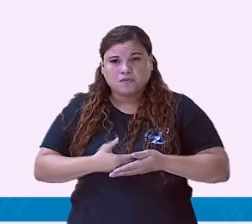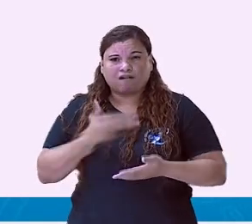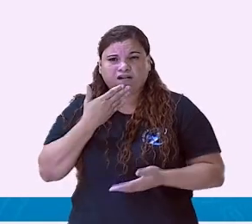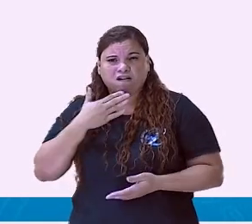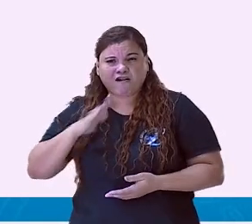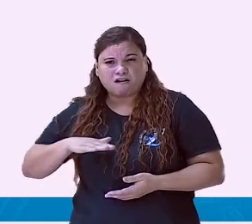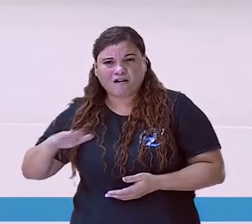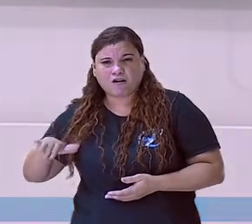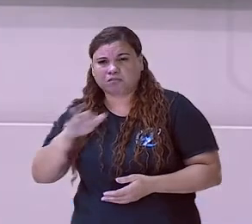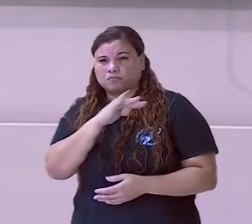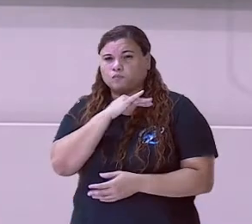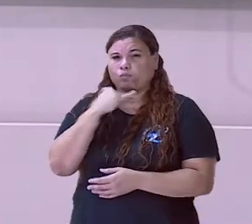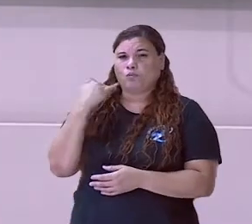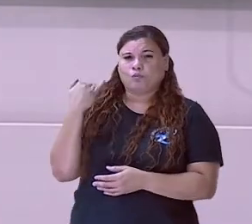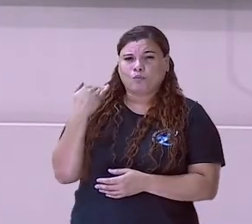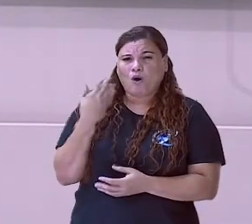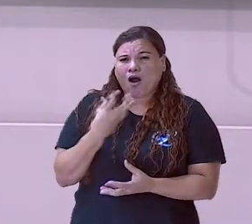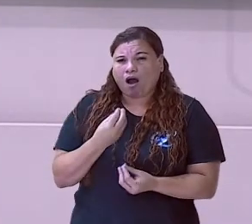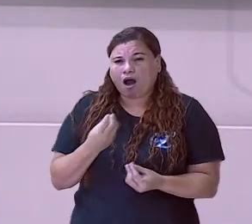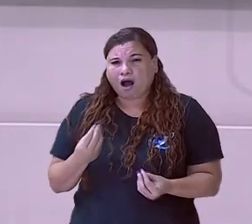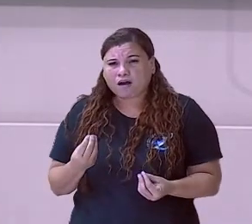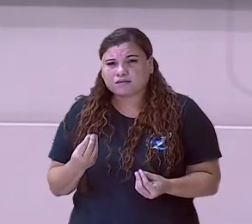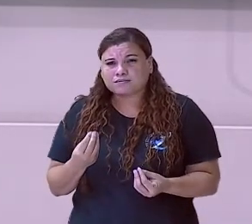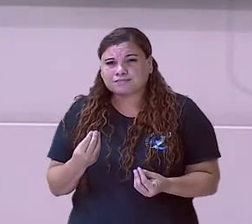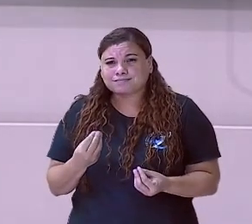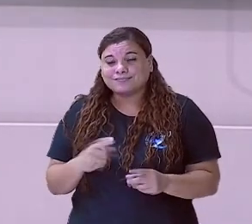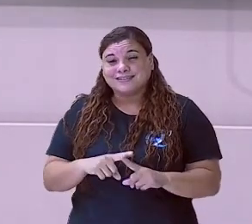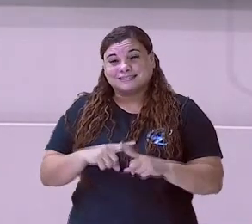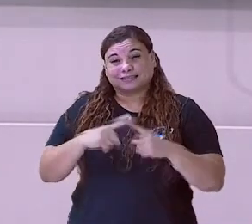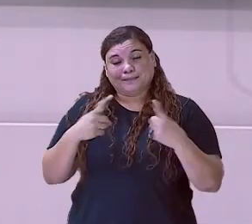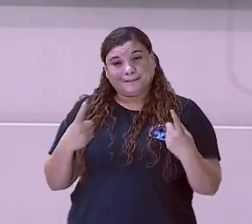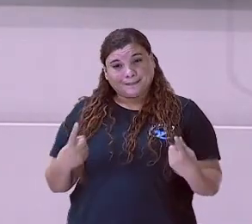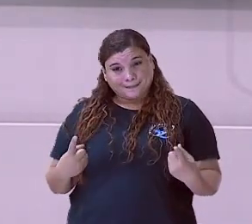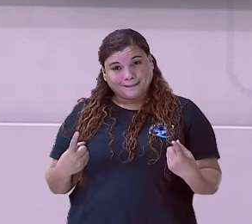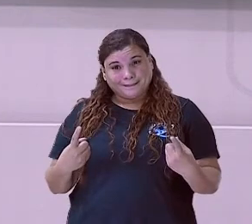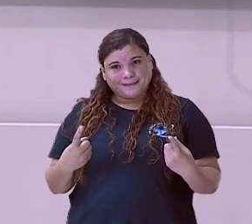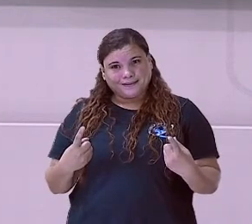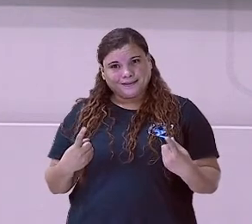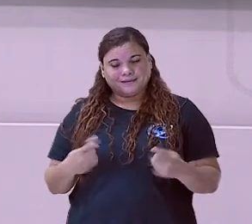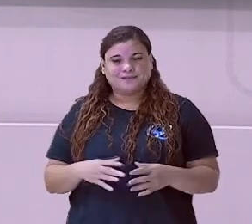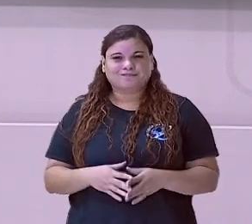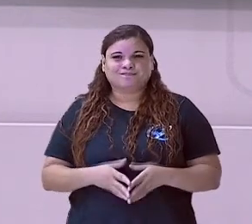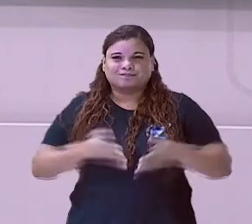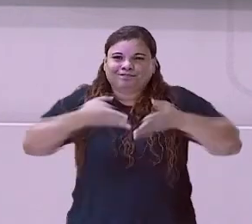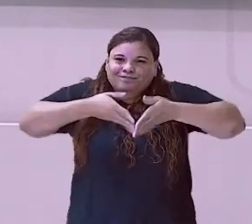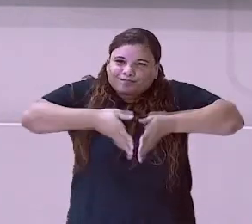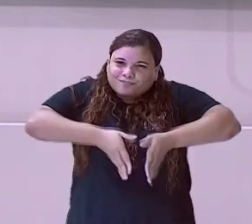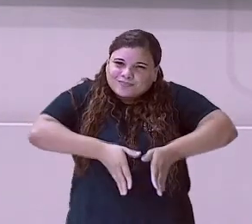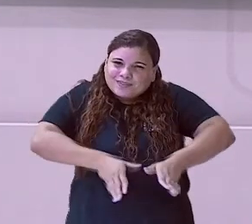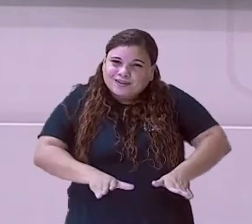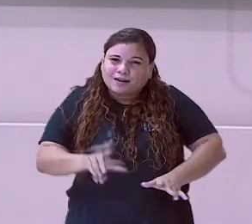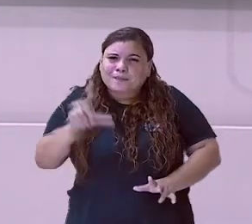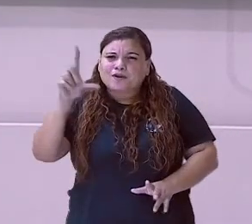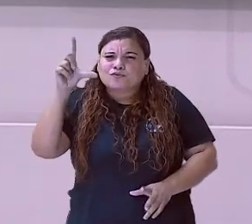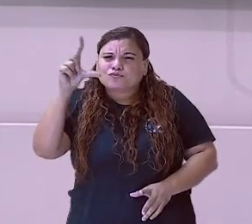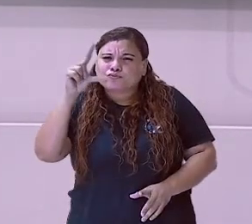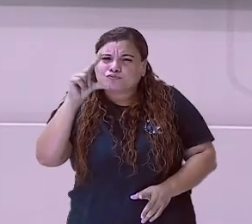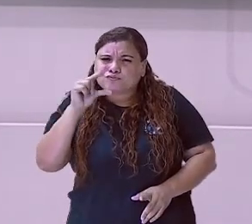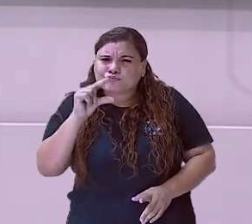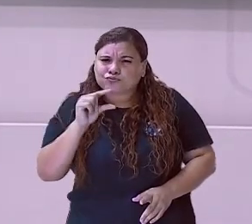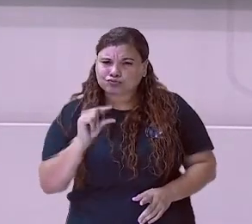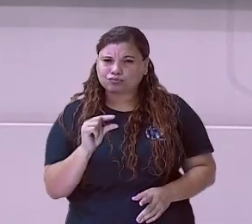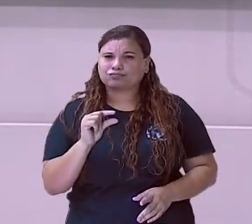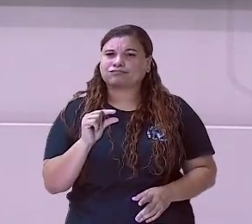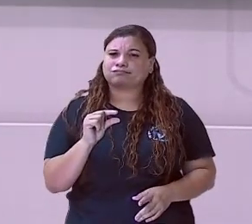Nesse ponto aqui, eu vou dizer o seguinte, o Brasil está mudando, porque o índice de analfabetismo tem